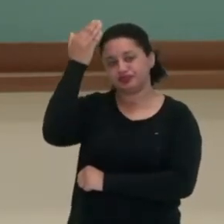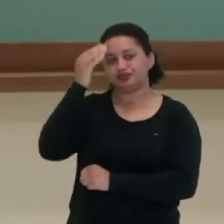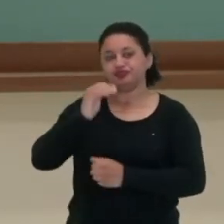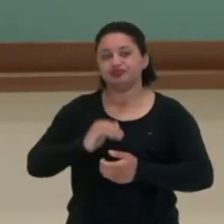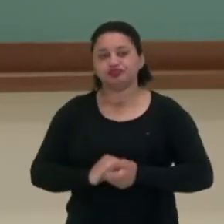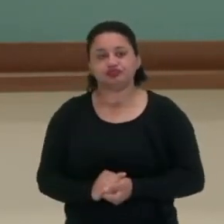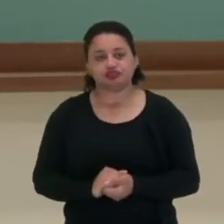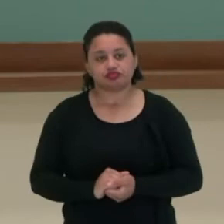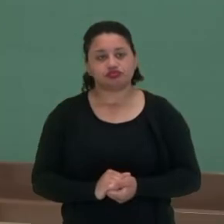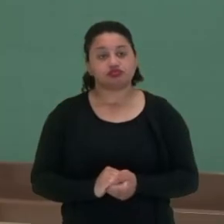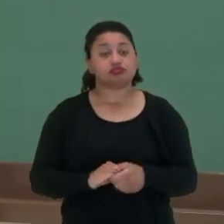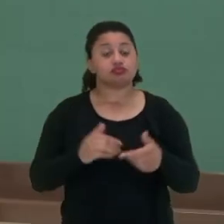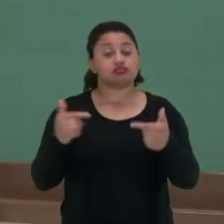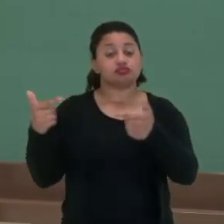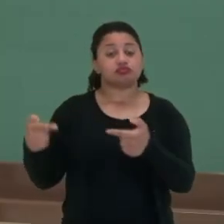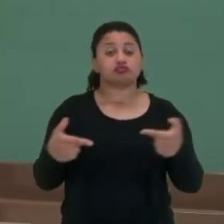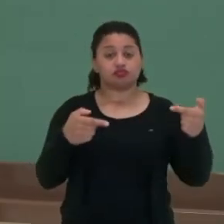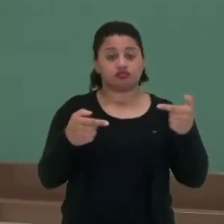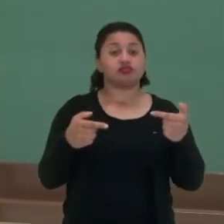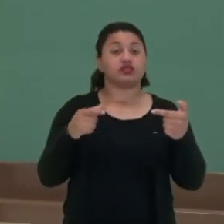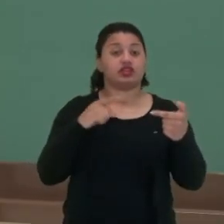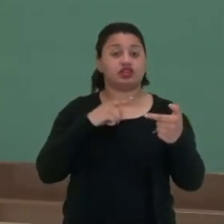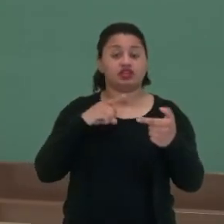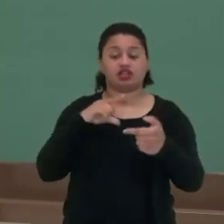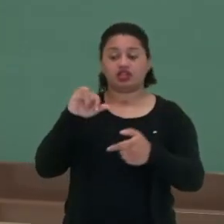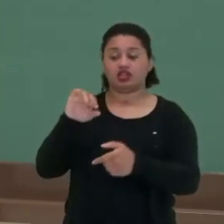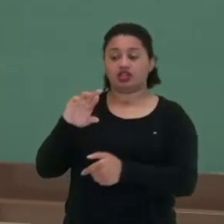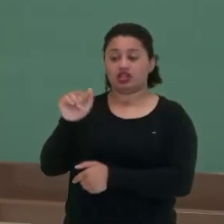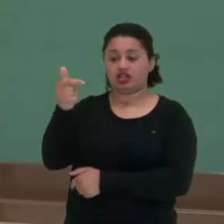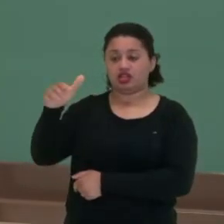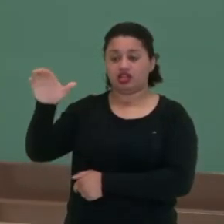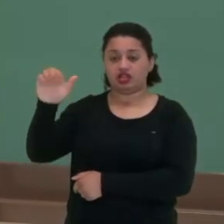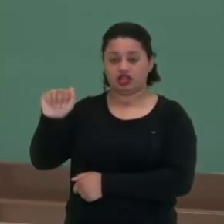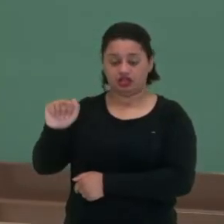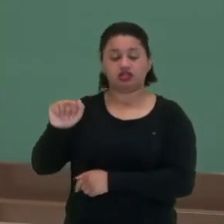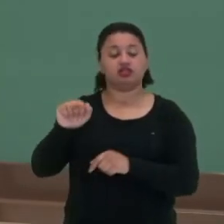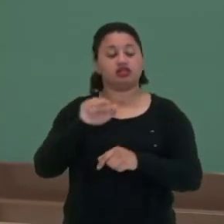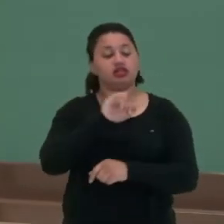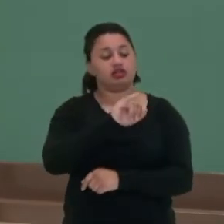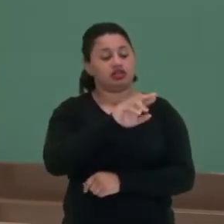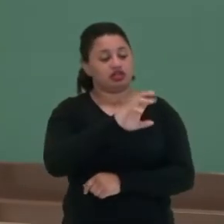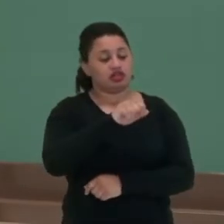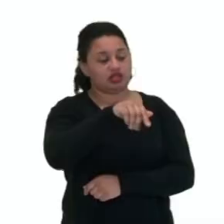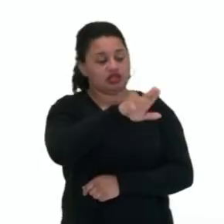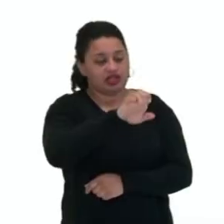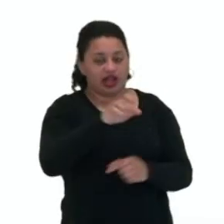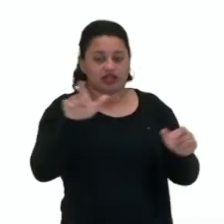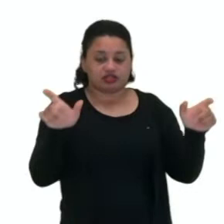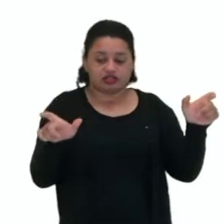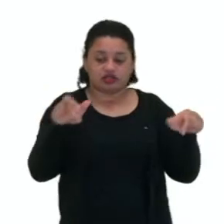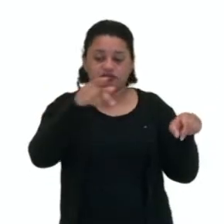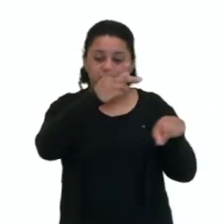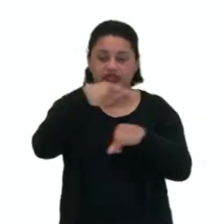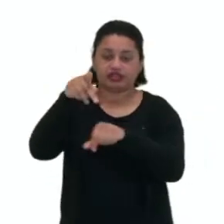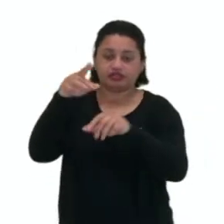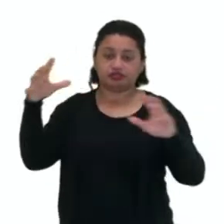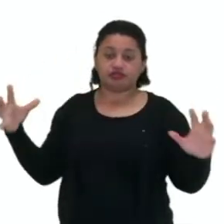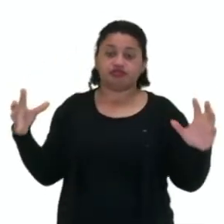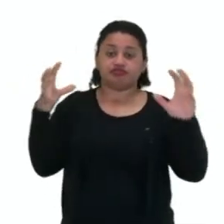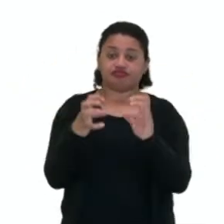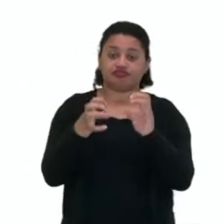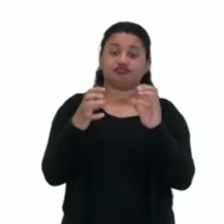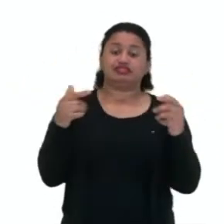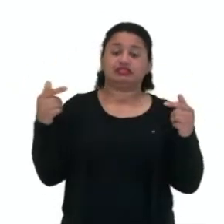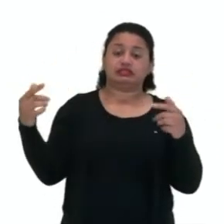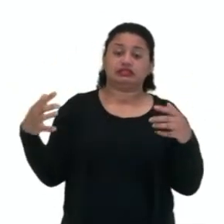E aqui, ó, guerra Irã-Iraque. Houve um momento também que essas duas nações, Irã e Iraque, entraram em conflito também. Houveram